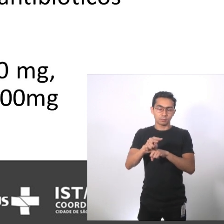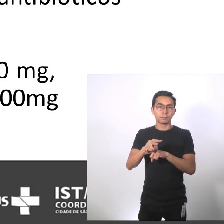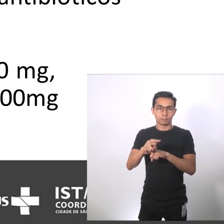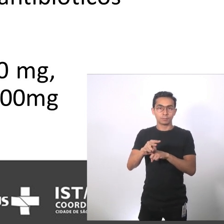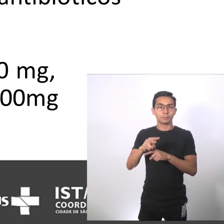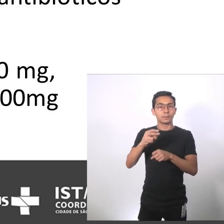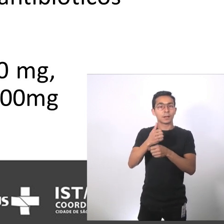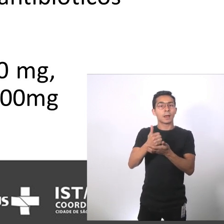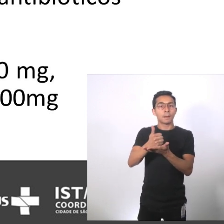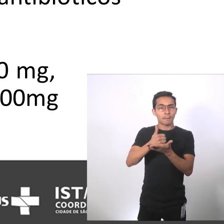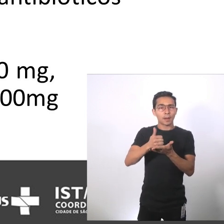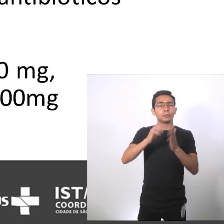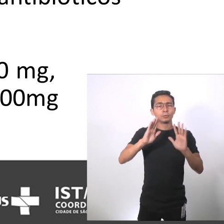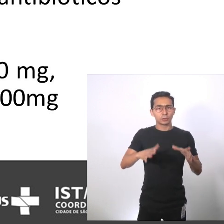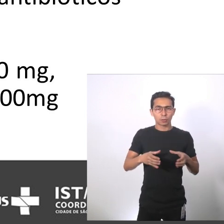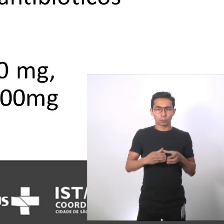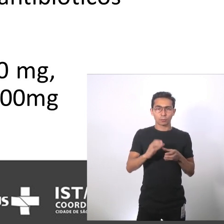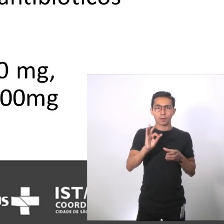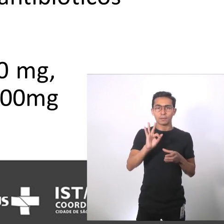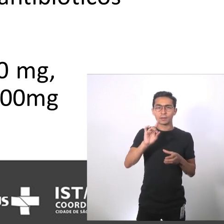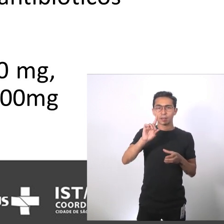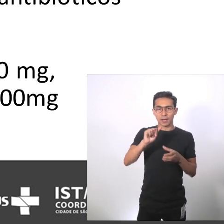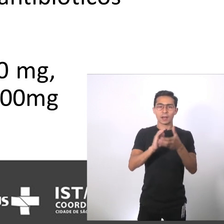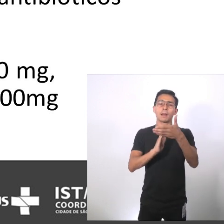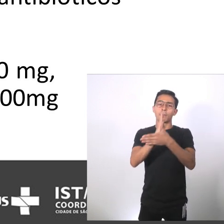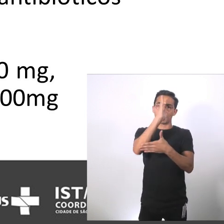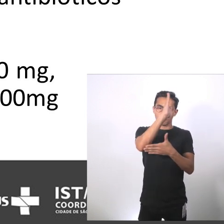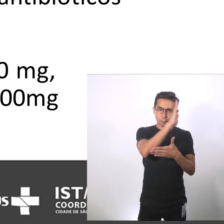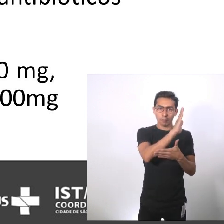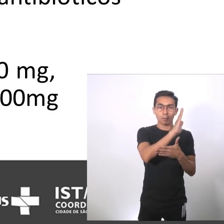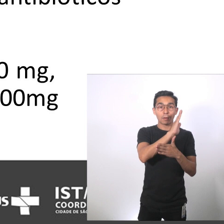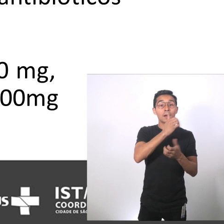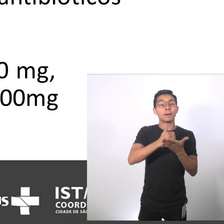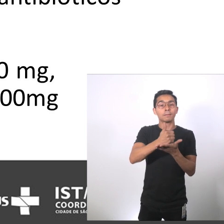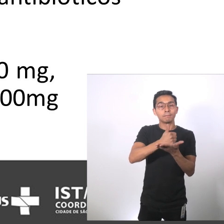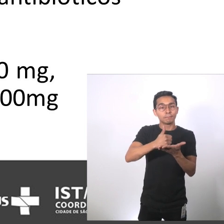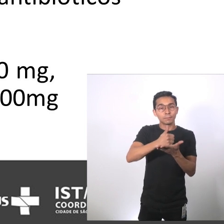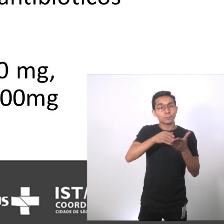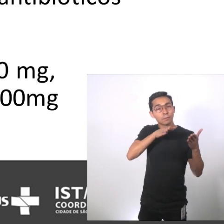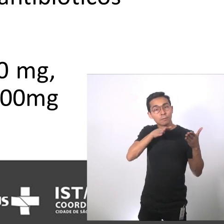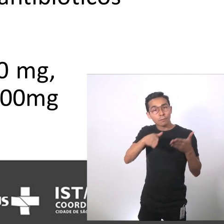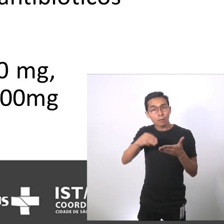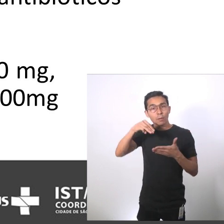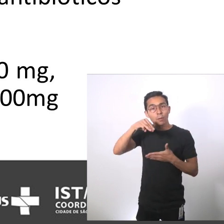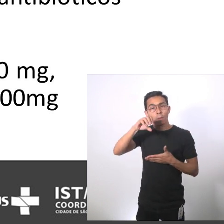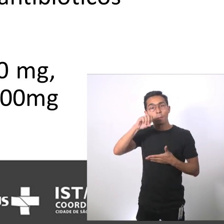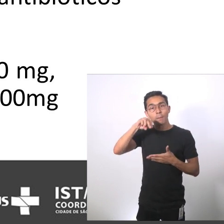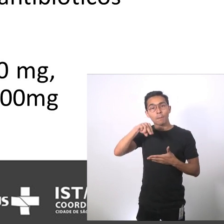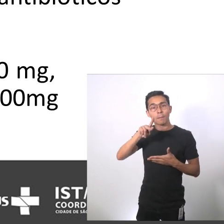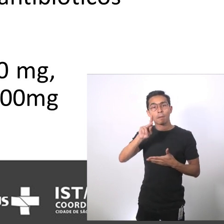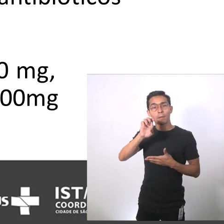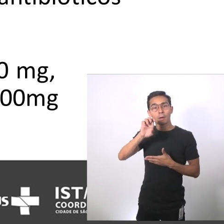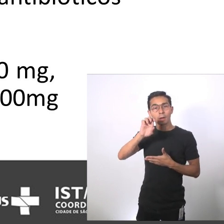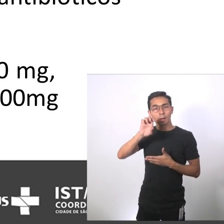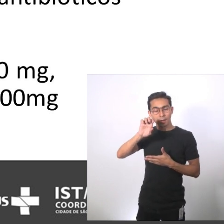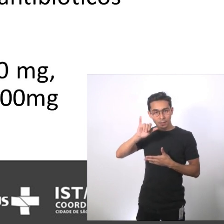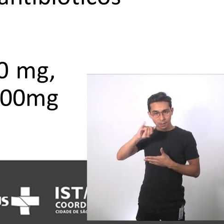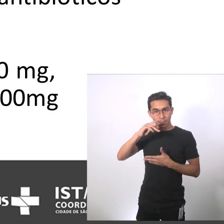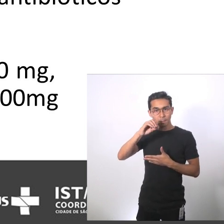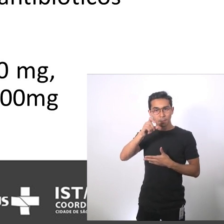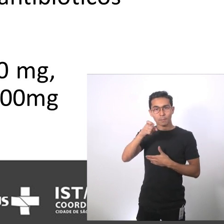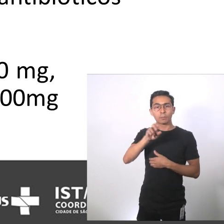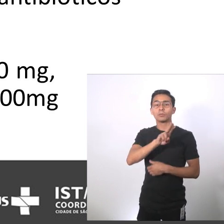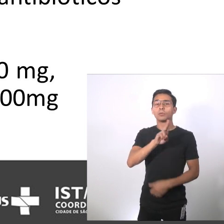pelo FDA para o poxvírus e para o monkeypox, que é o tecovirimat. Ele ainda não está aprovado